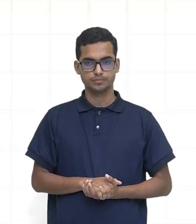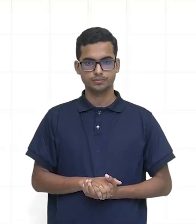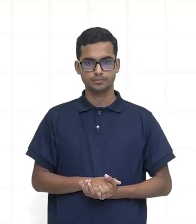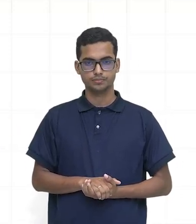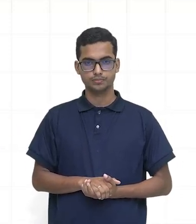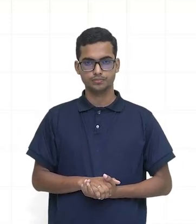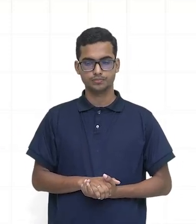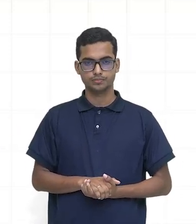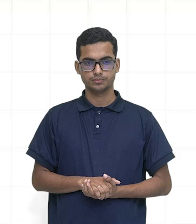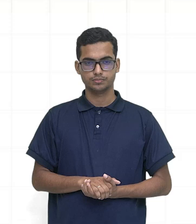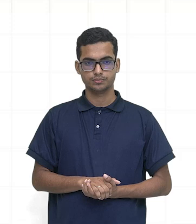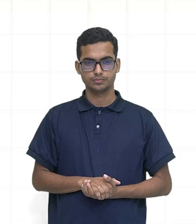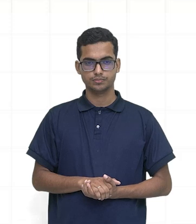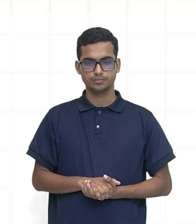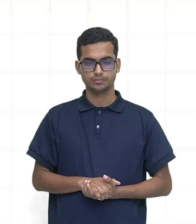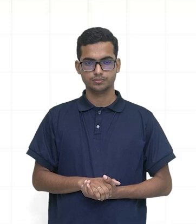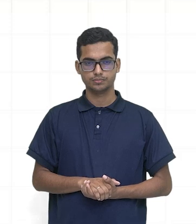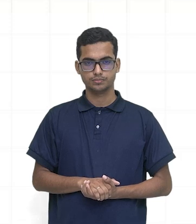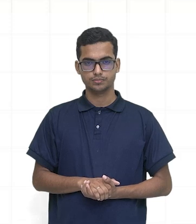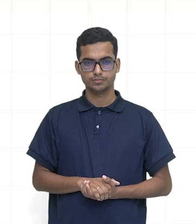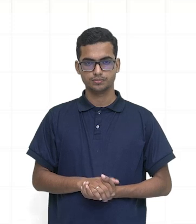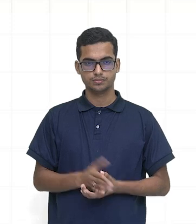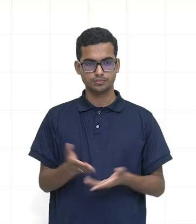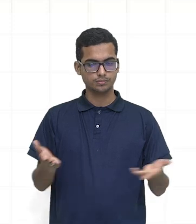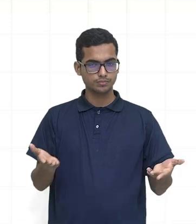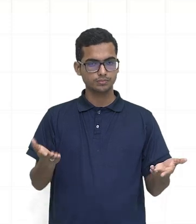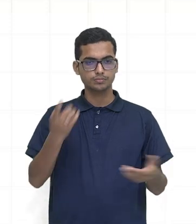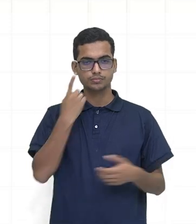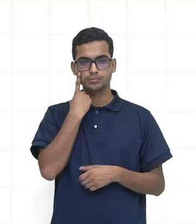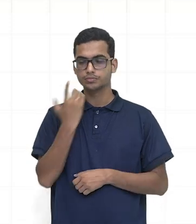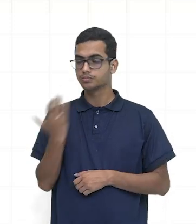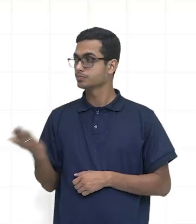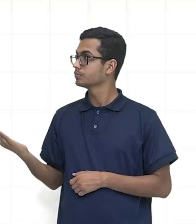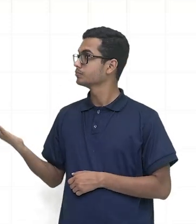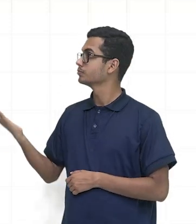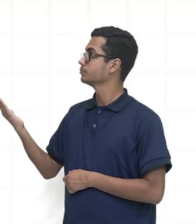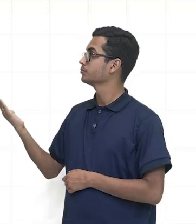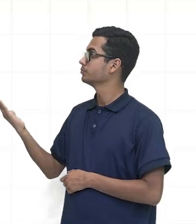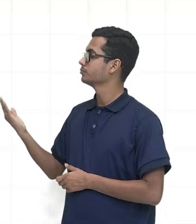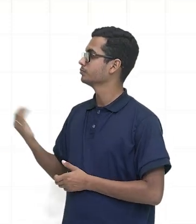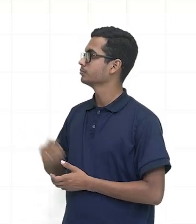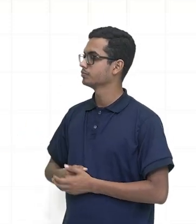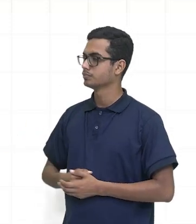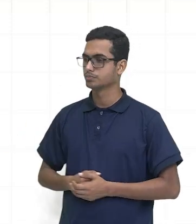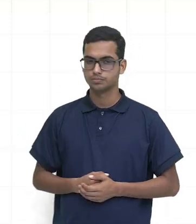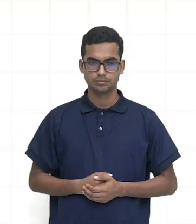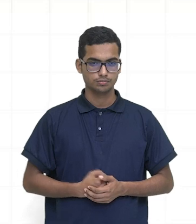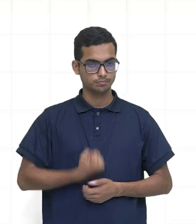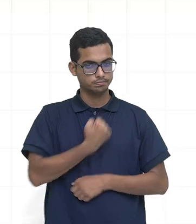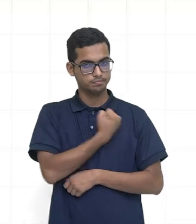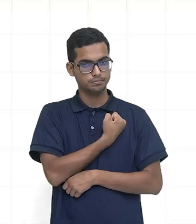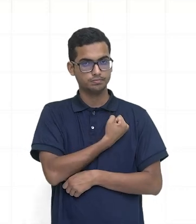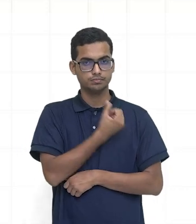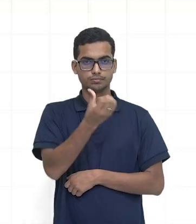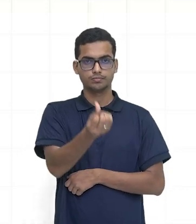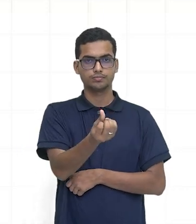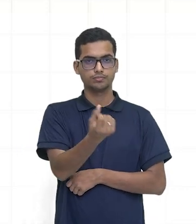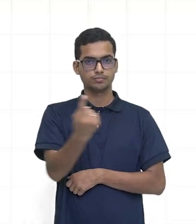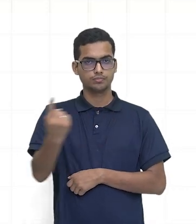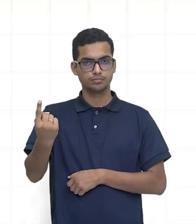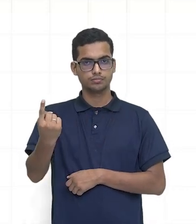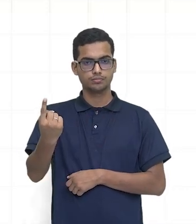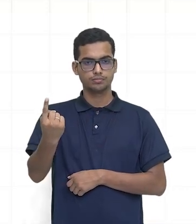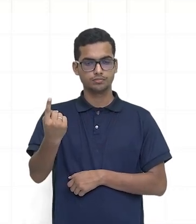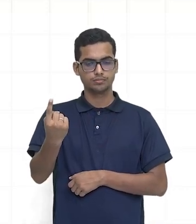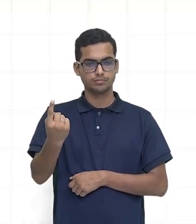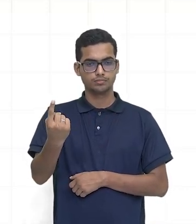pegar o 61 e dividir por quanto? Vamos tentar dividir por 2? Não, por quê? Porque